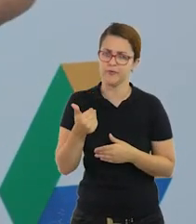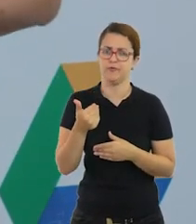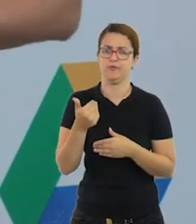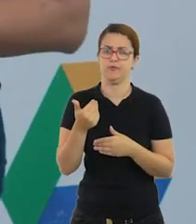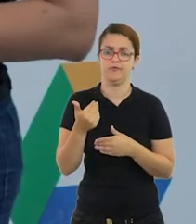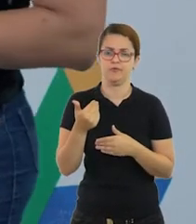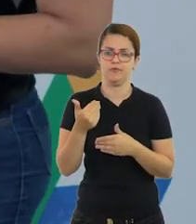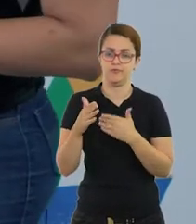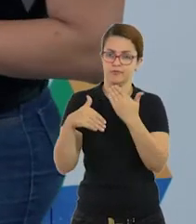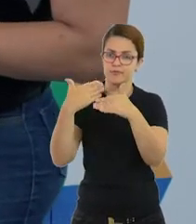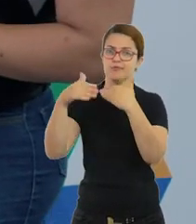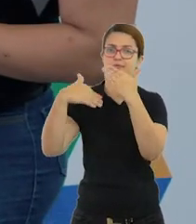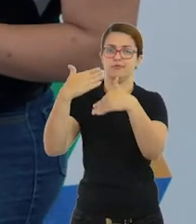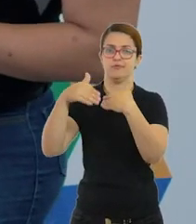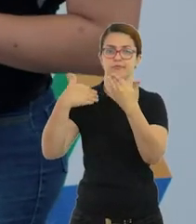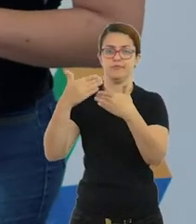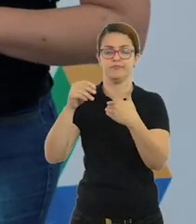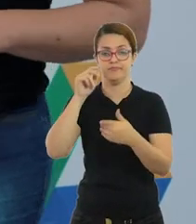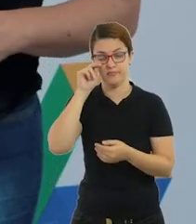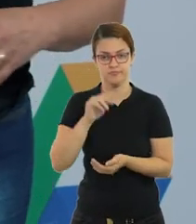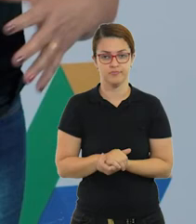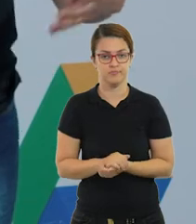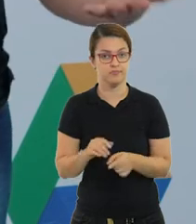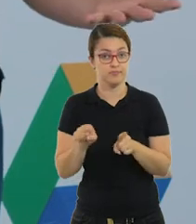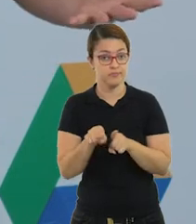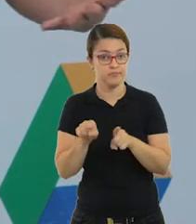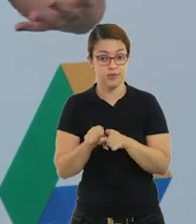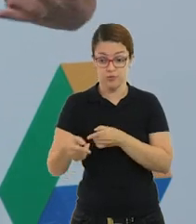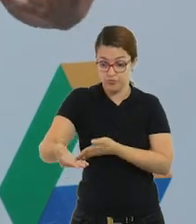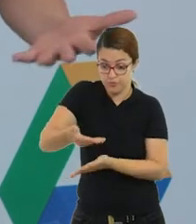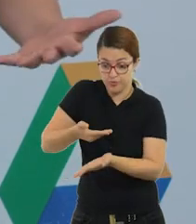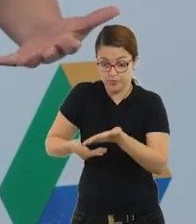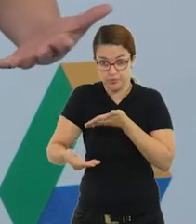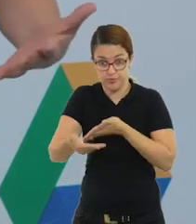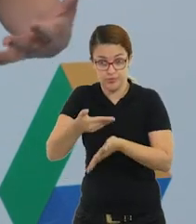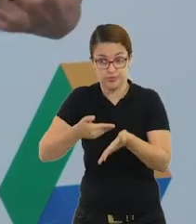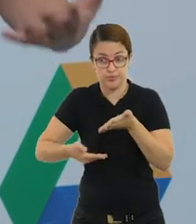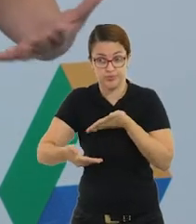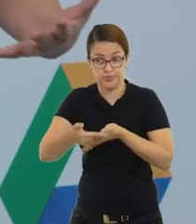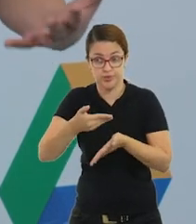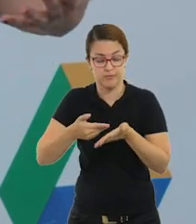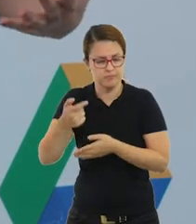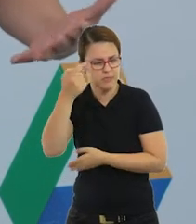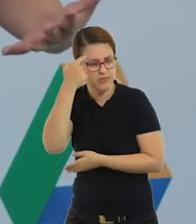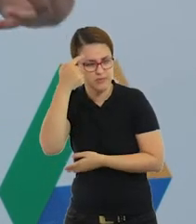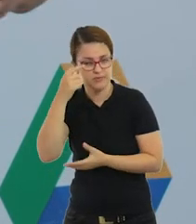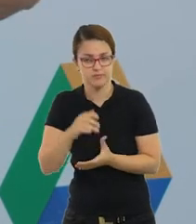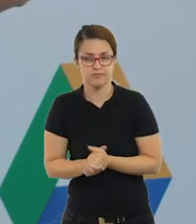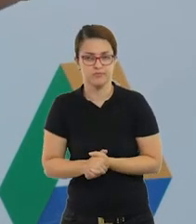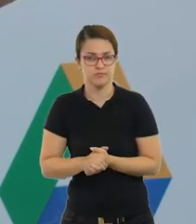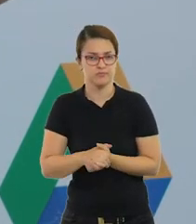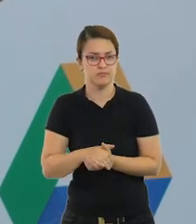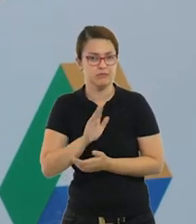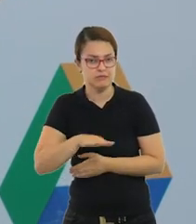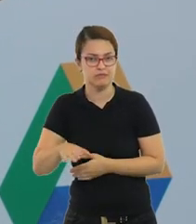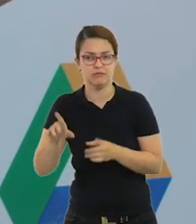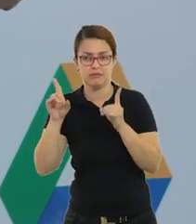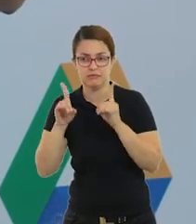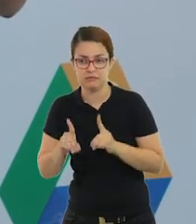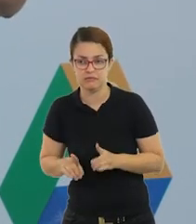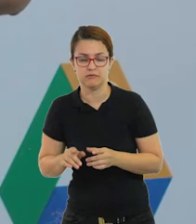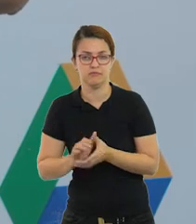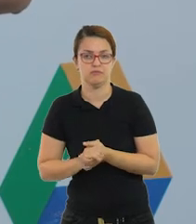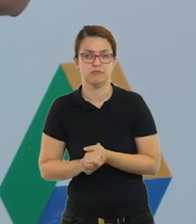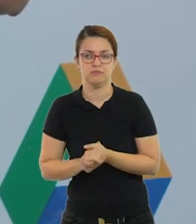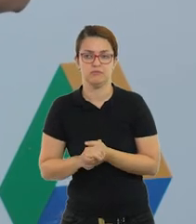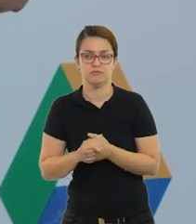mais nesse processo. Outra coisa, você precisa interagir com a criança fazendo ela pensar. Crianças com deficiência, elas